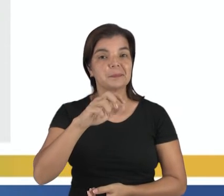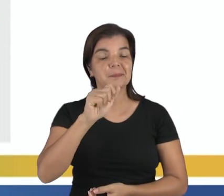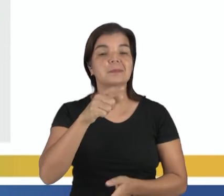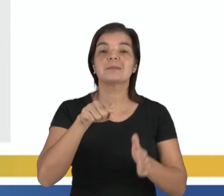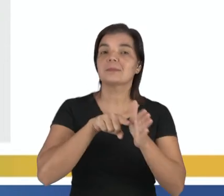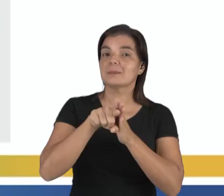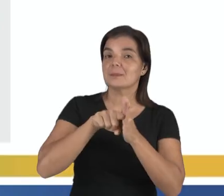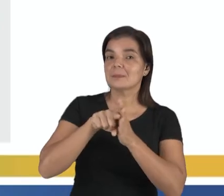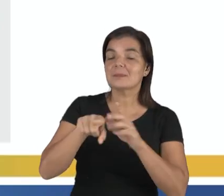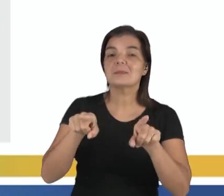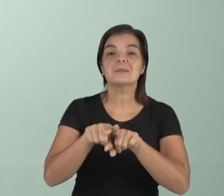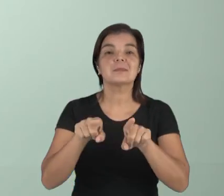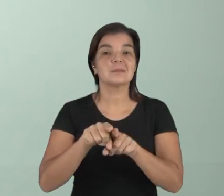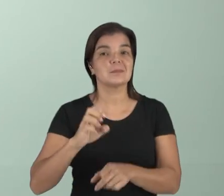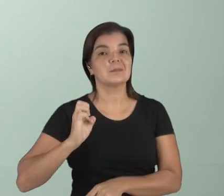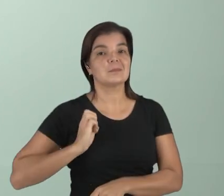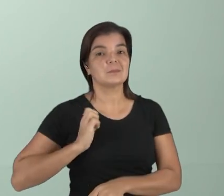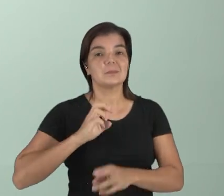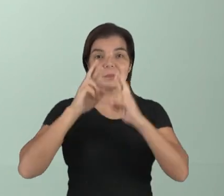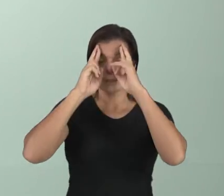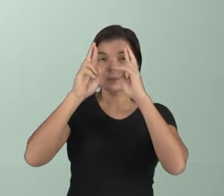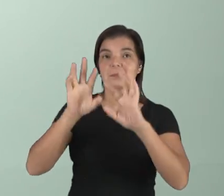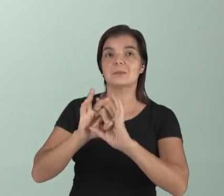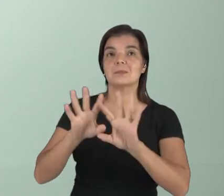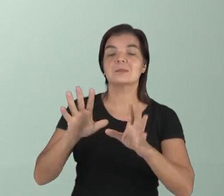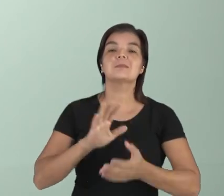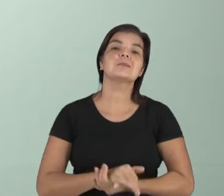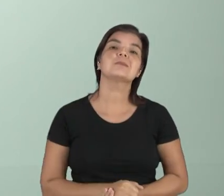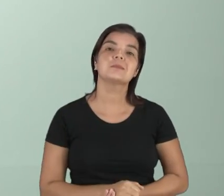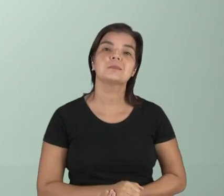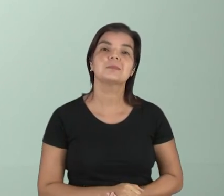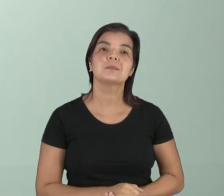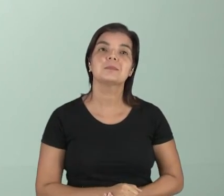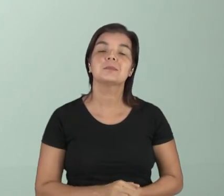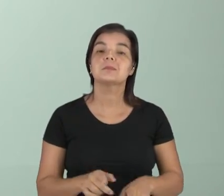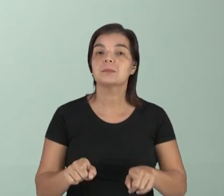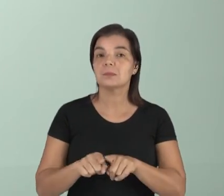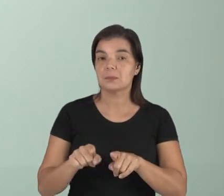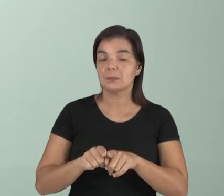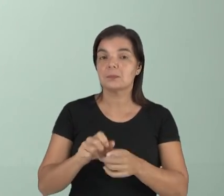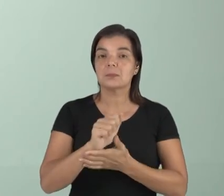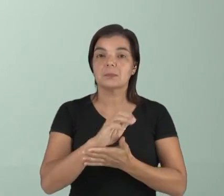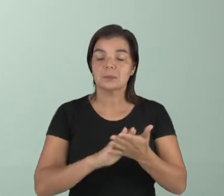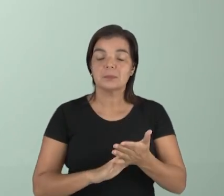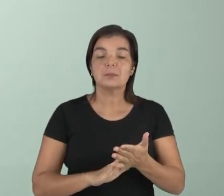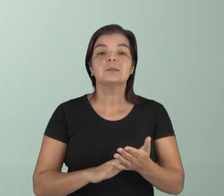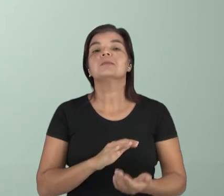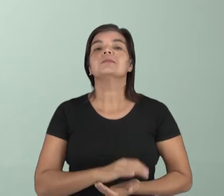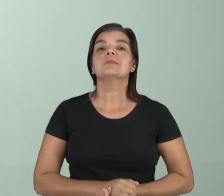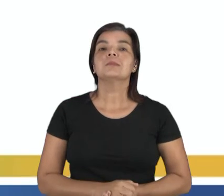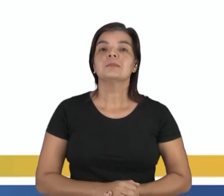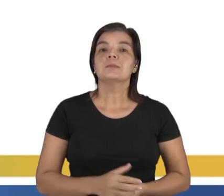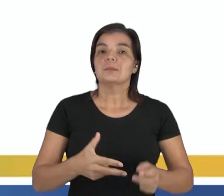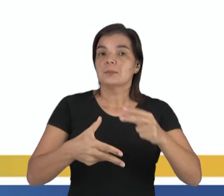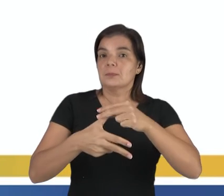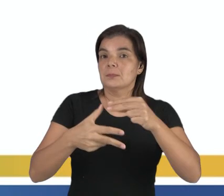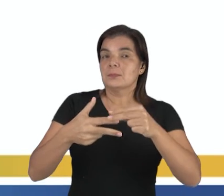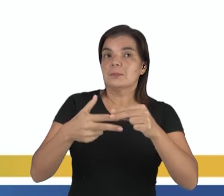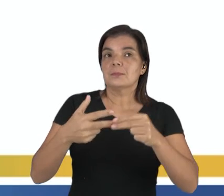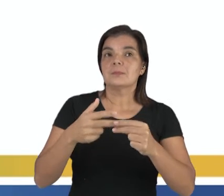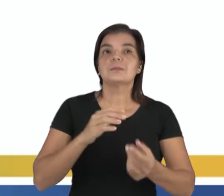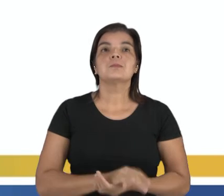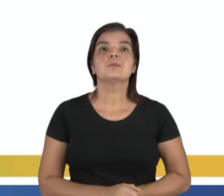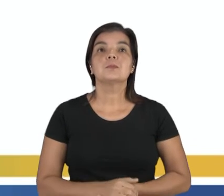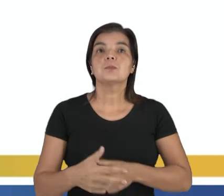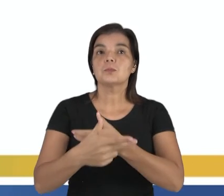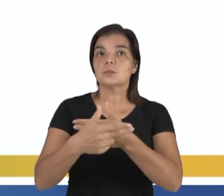a ética e respeitando as liberdades individuais. Pessoal, então vamos para o nosso exercitando uma questão aí do Enem. Vamos